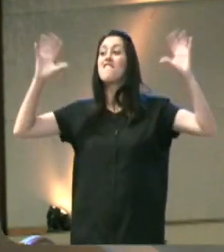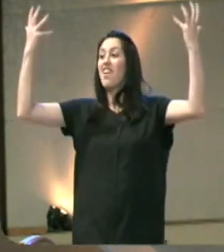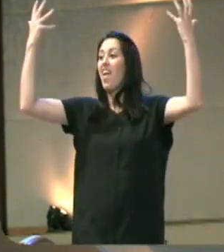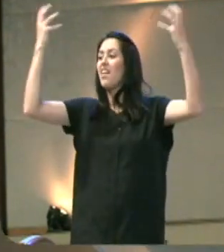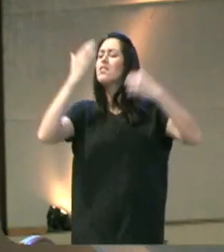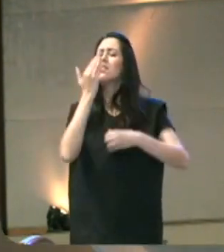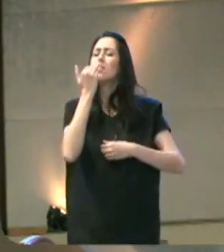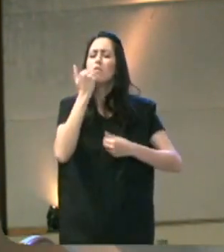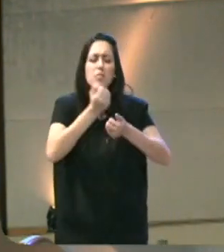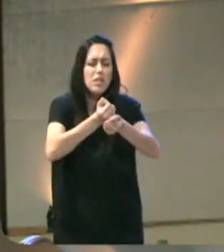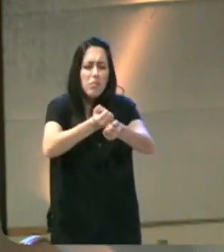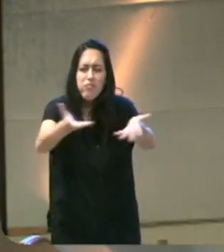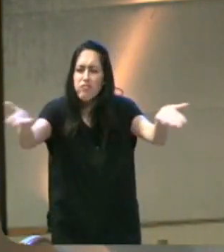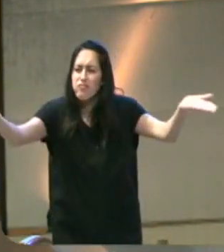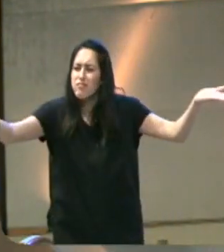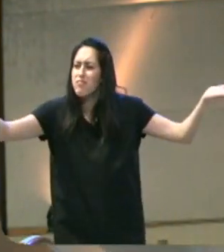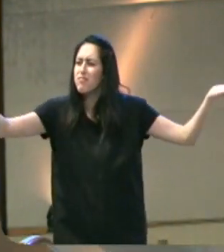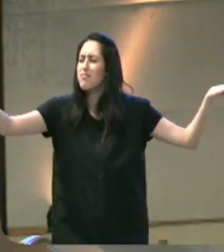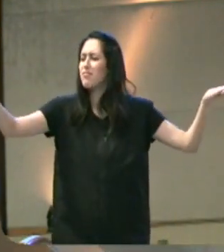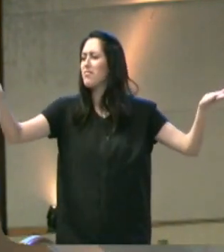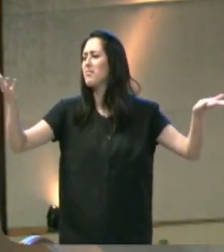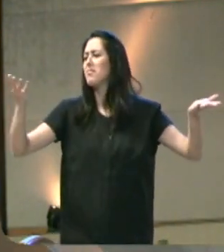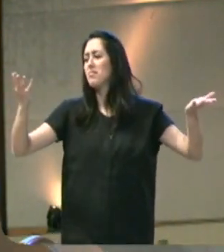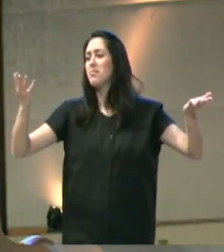um banquete.